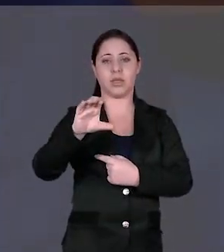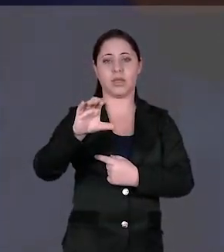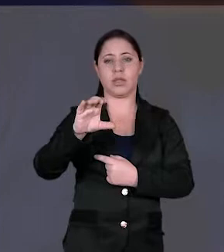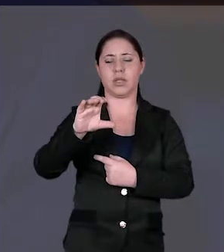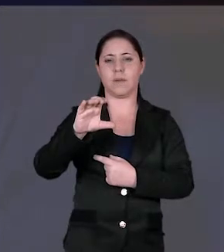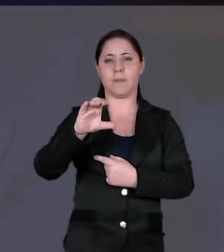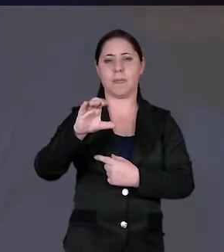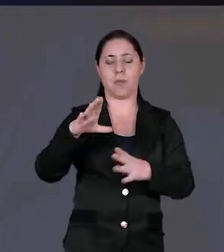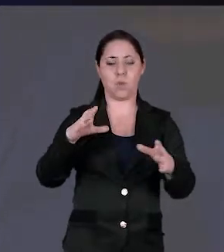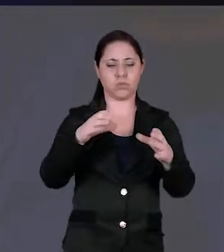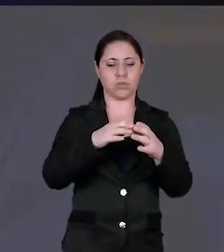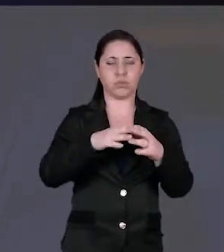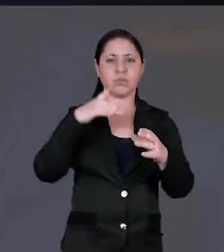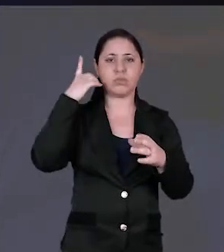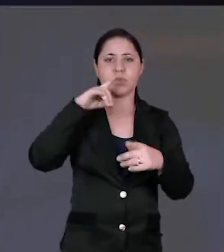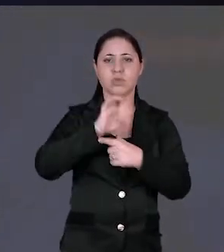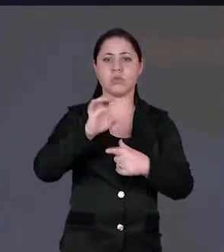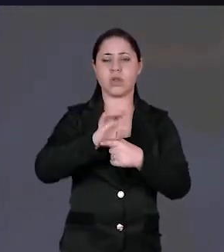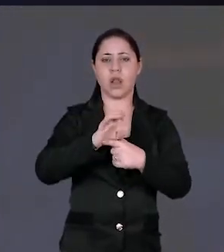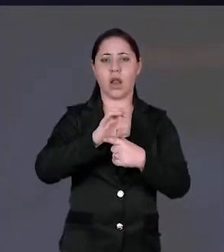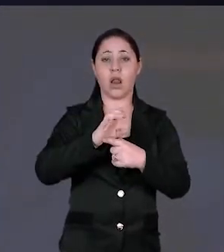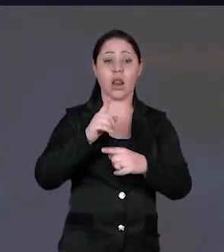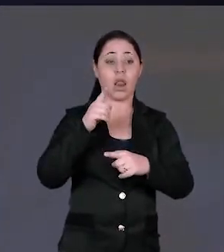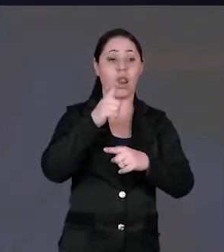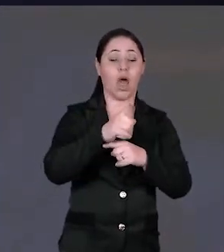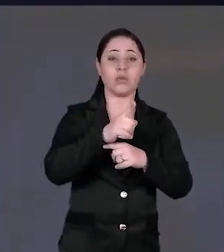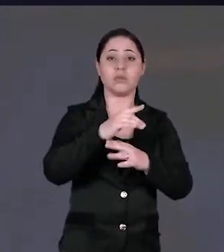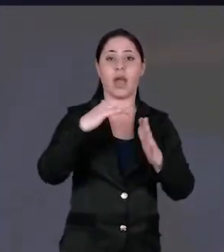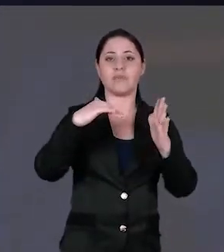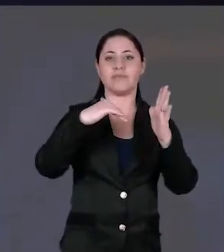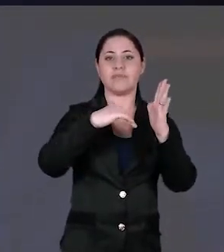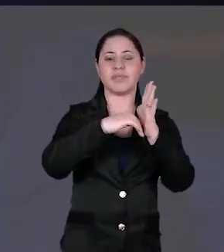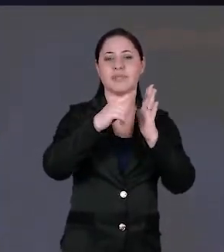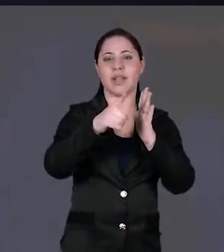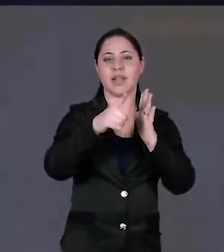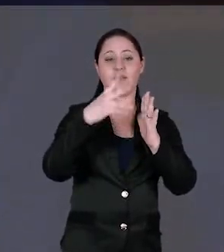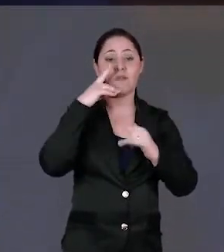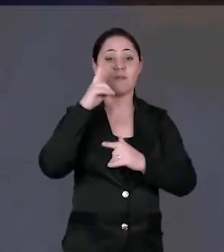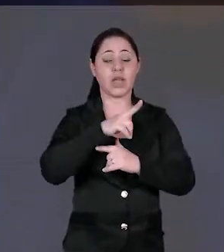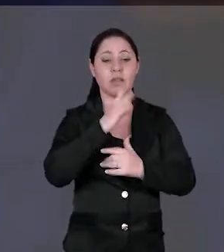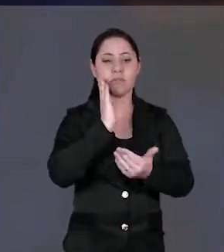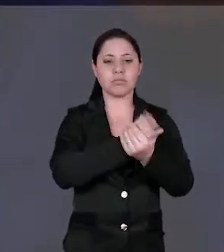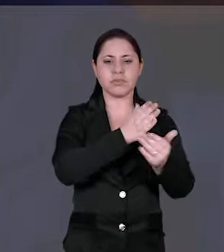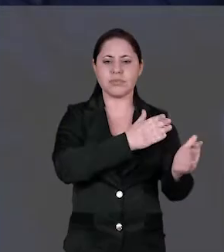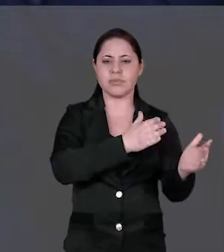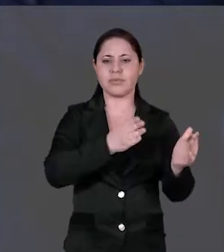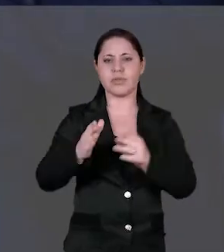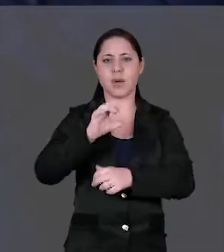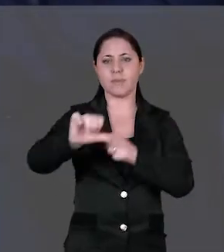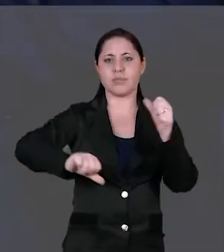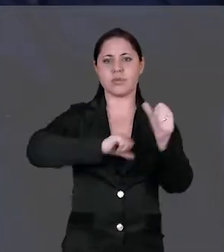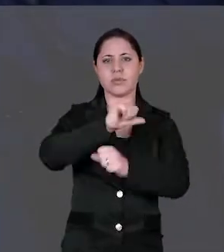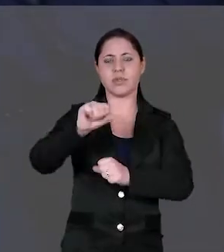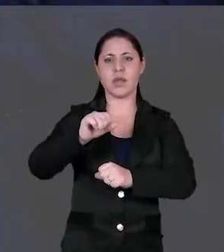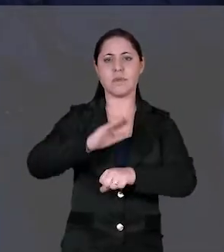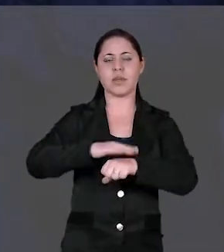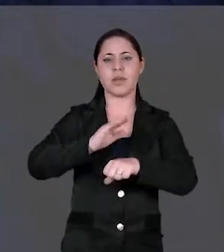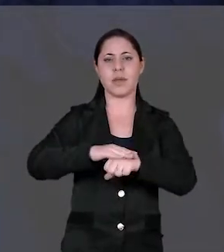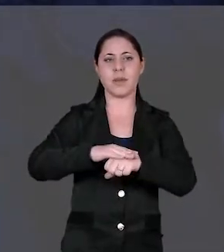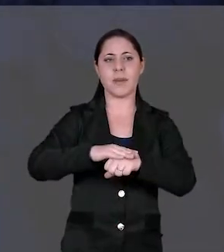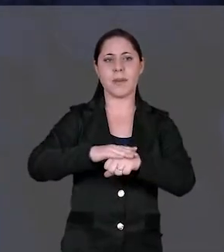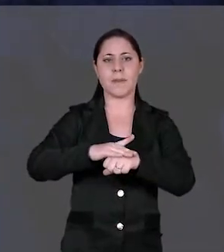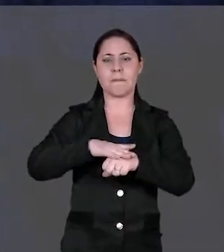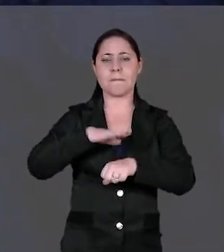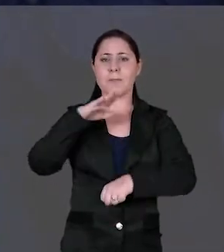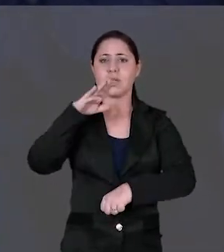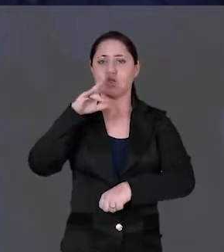PECs diretamente do Parlamento Estadual na Câmara Federal e a gente vê, então, tramitando essas alterações para nos dar